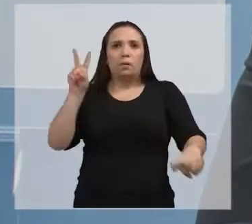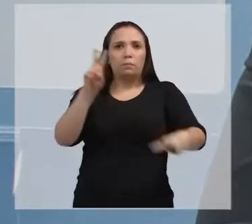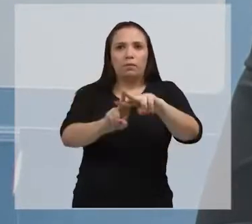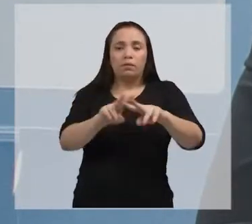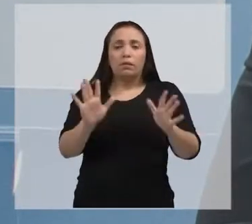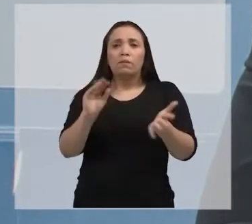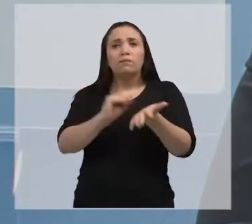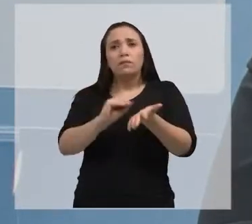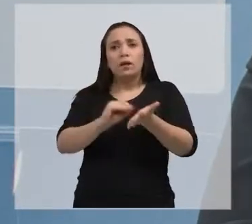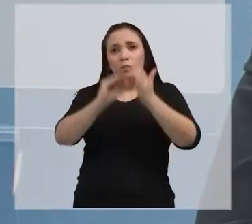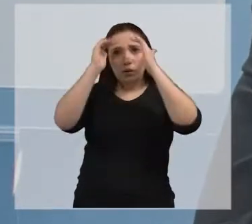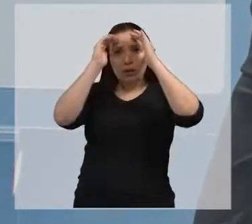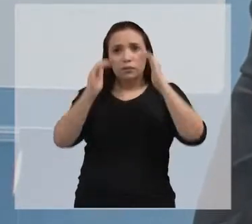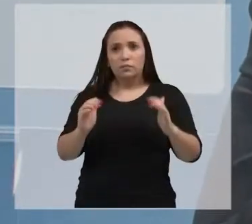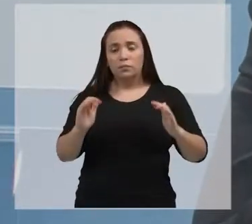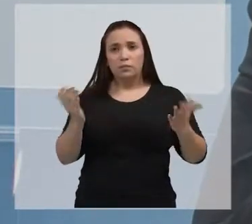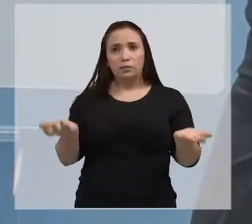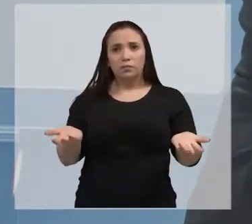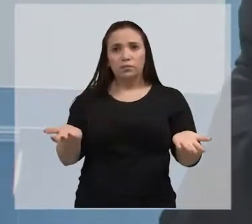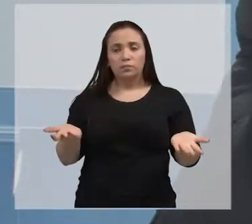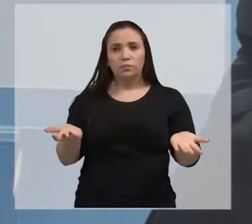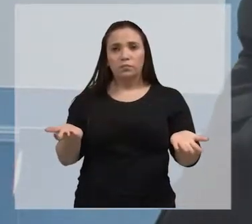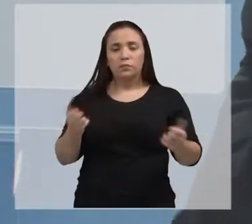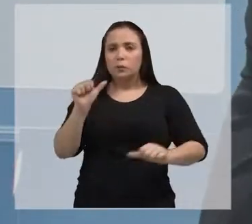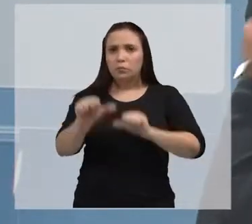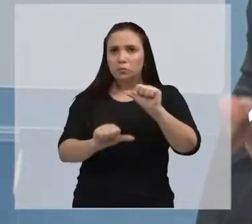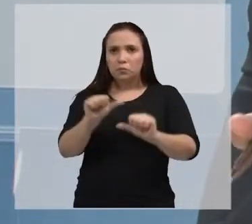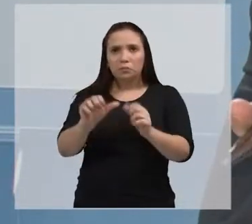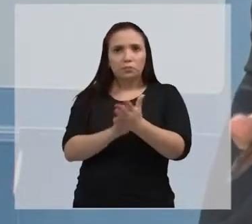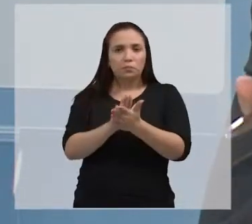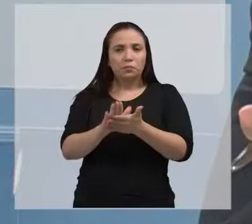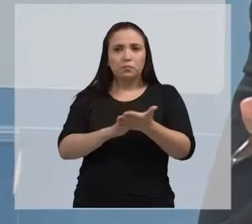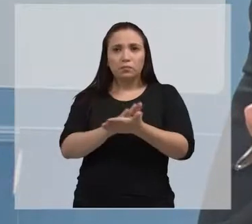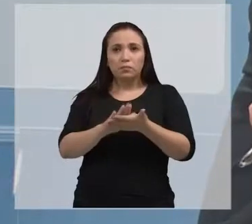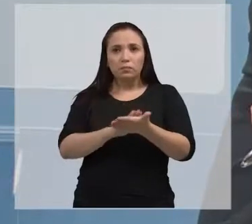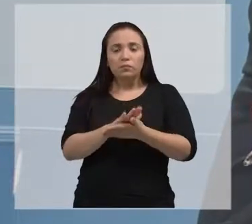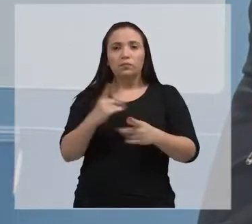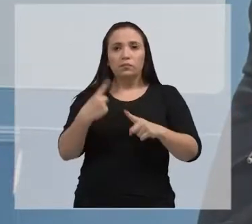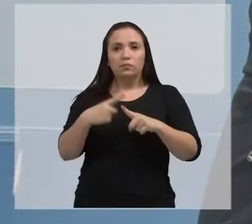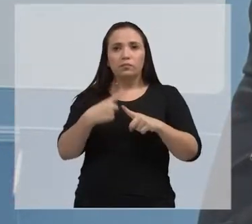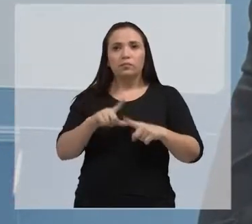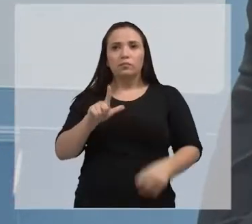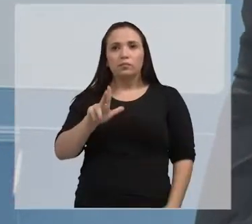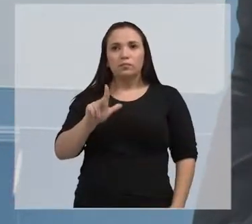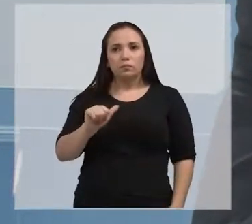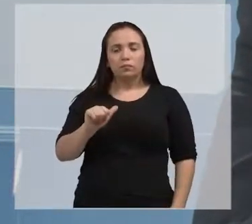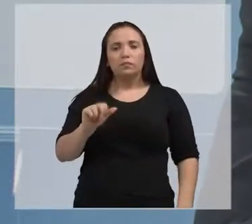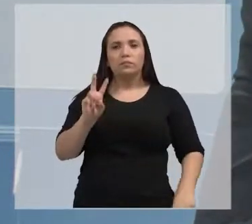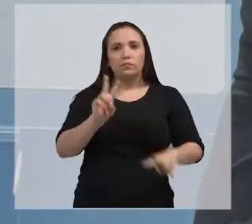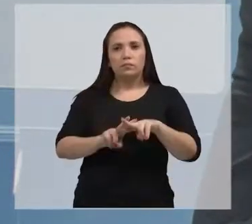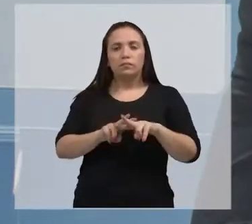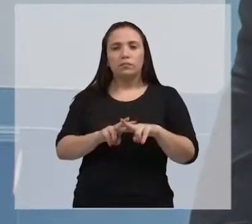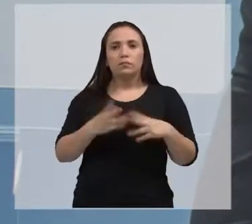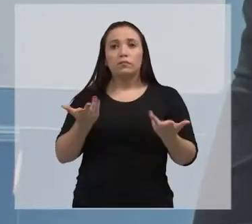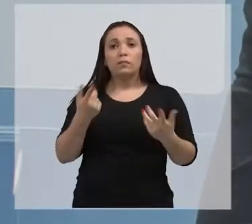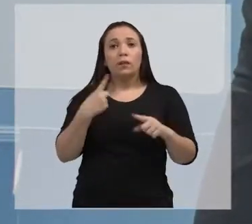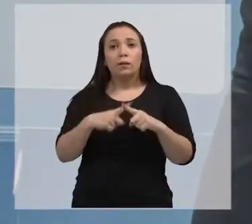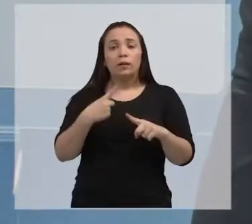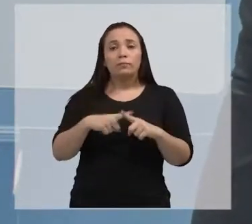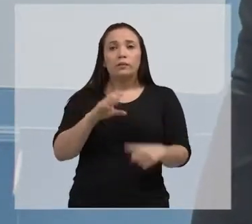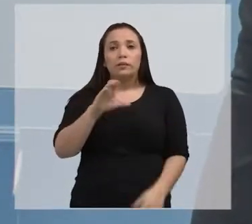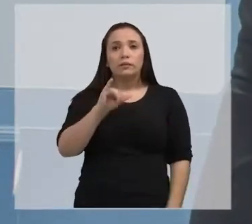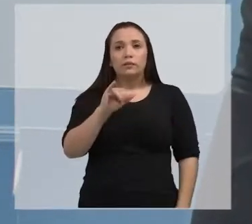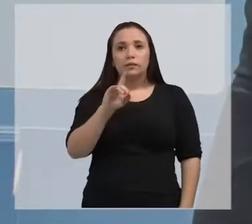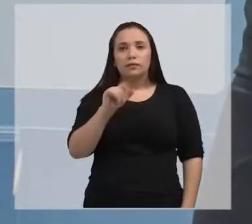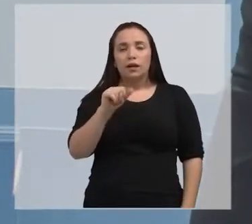humano, e falta só que não mudou nada, o Lula foi preso. Por que é que não mudou? Porque o cidadão